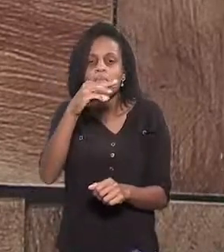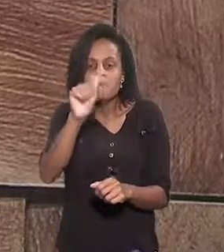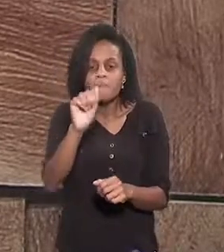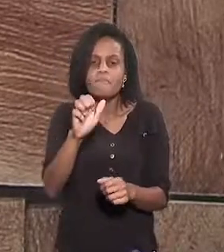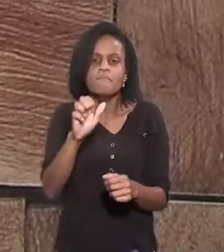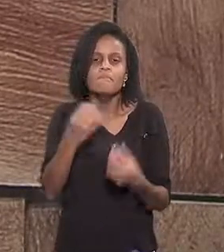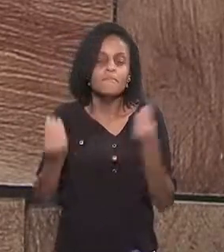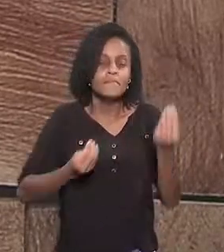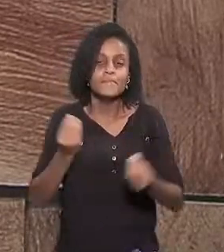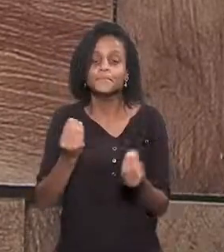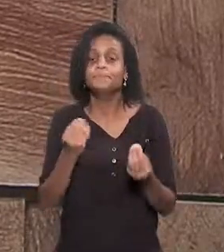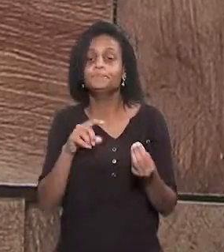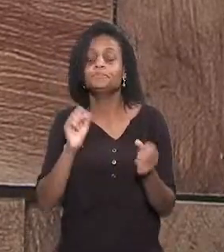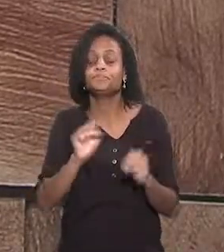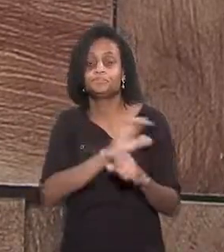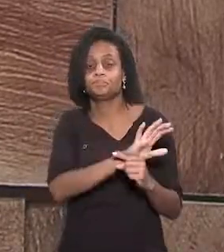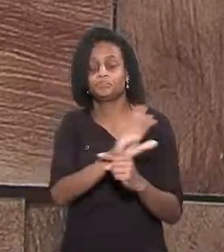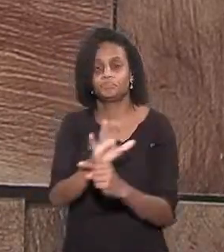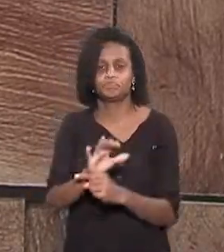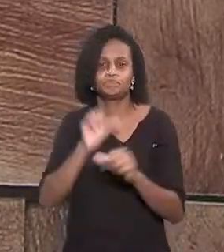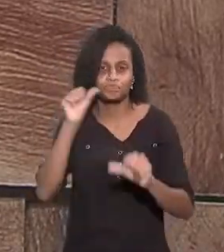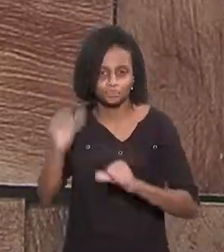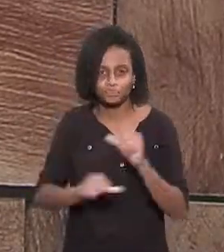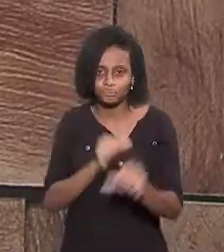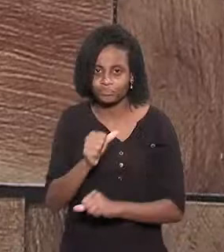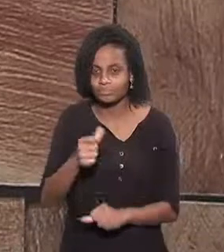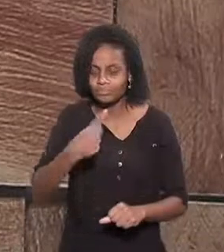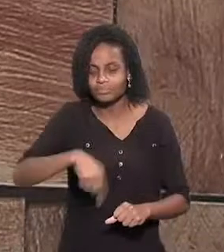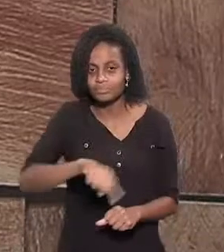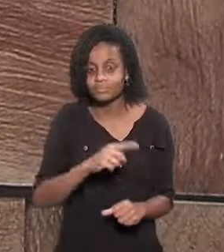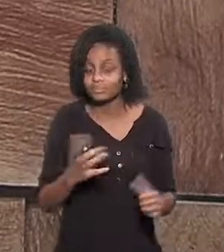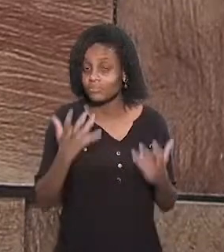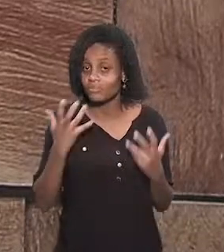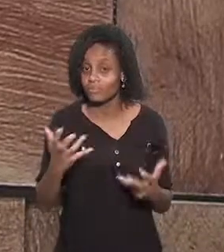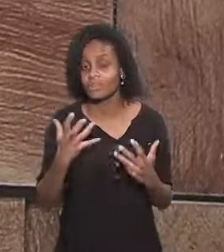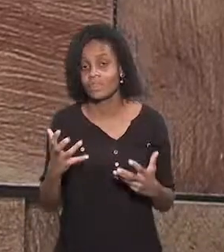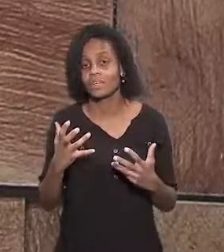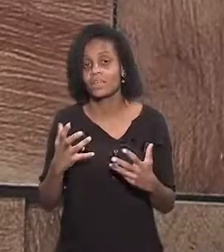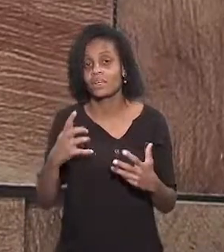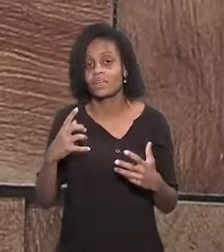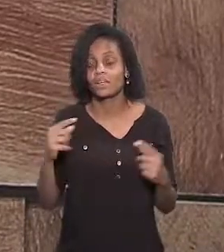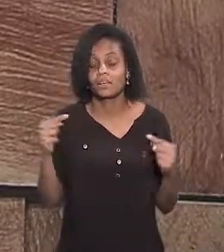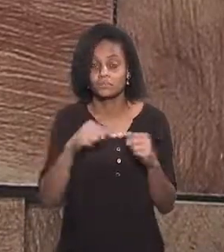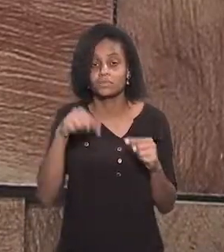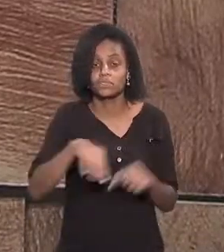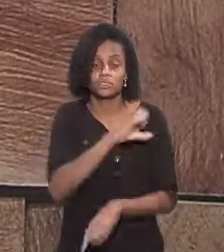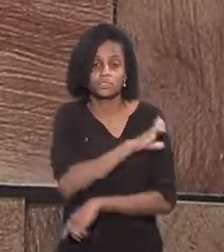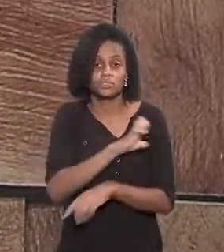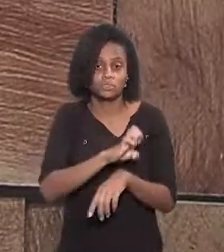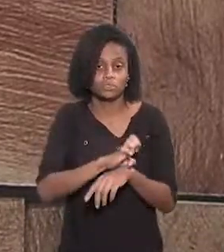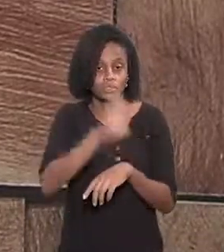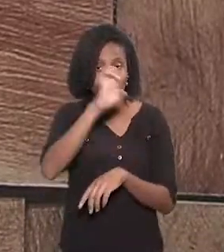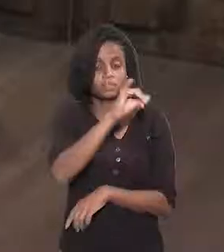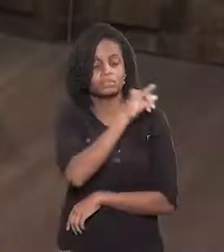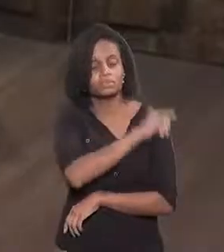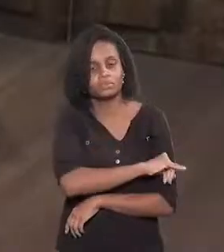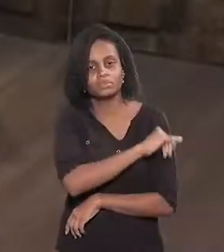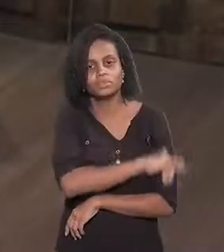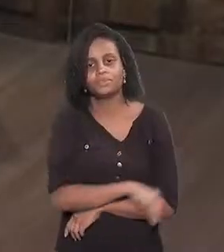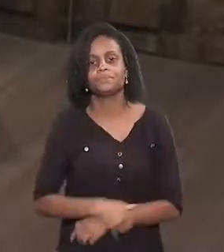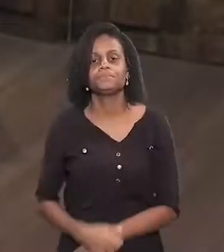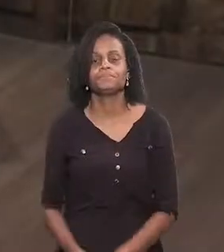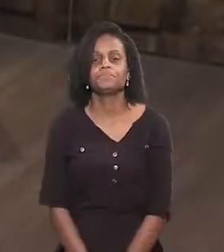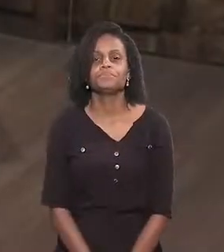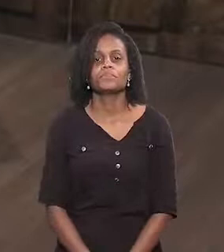né? Entender como podem contribuir para essa mudança que a gente tanto quer para o nosso estado, para a nossa cidade.